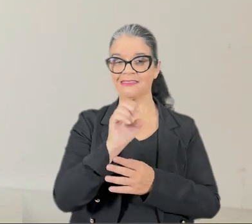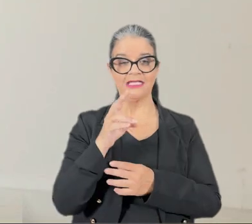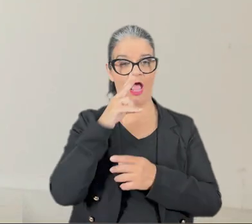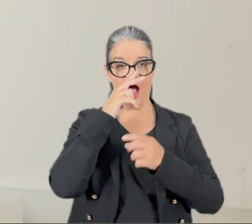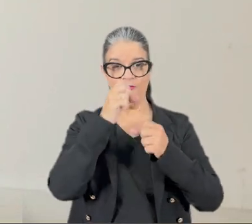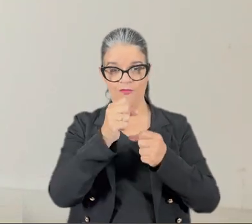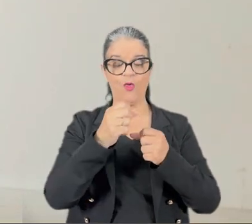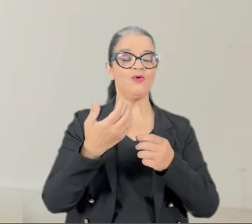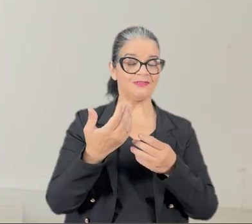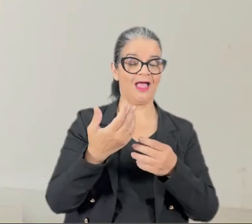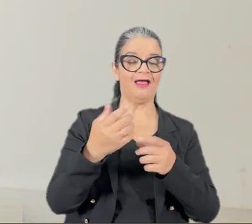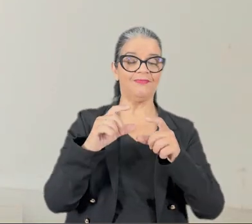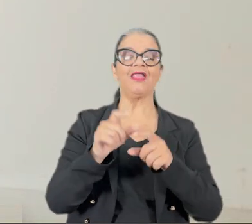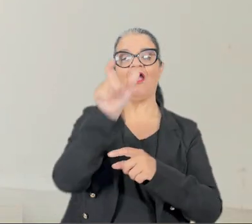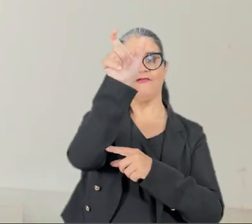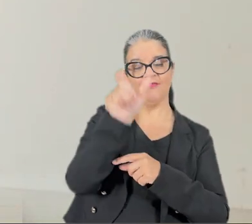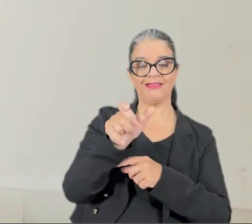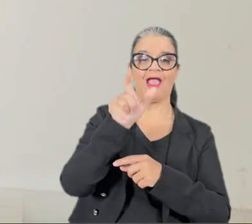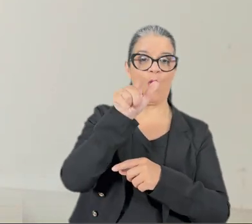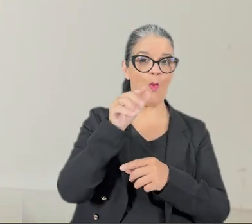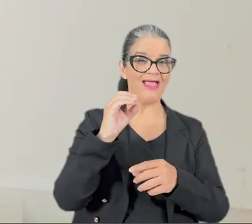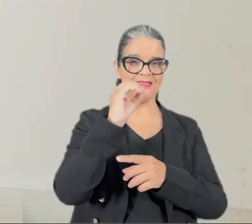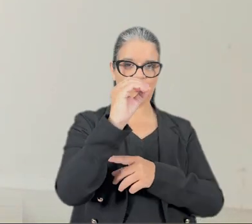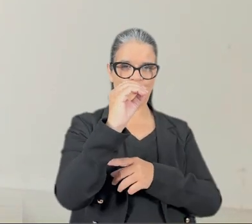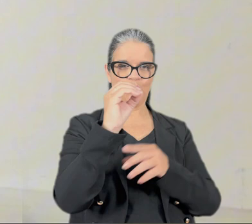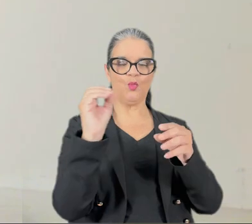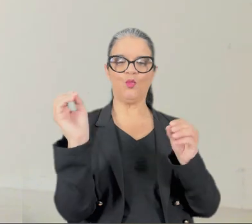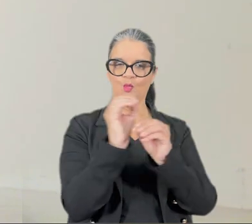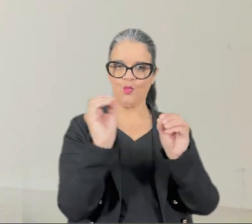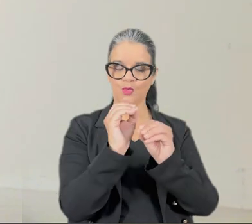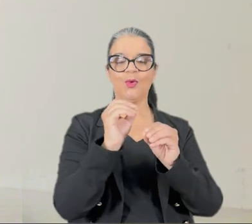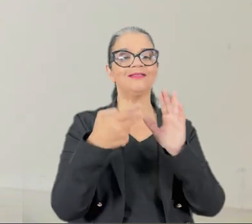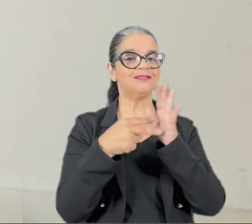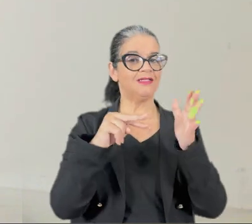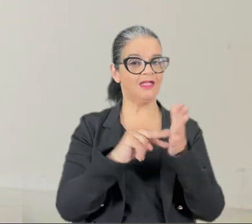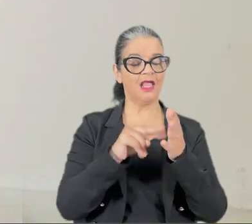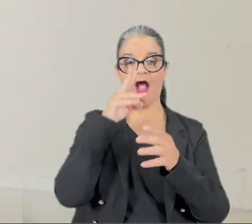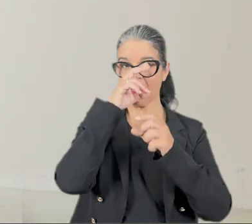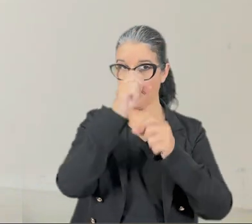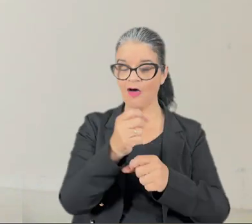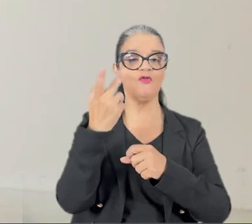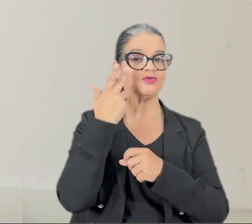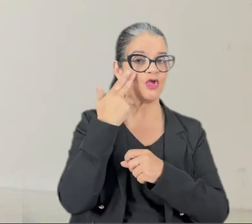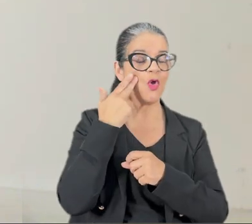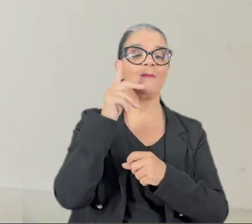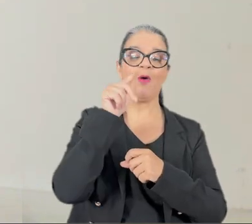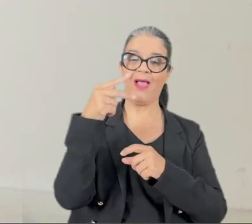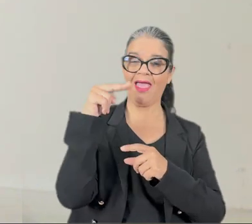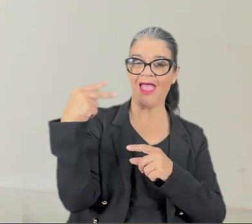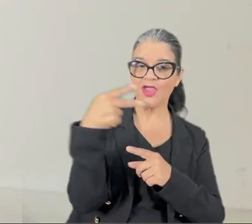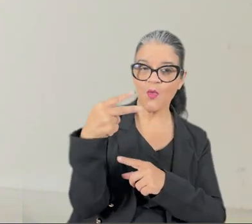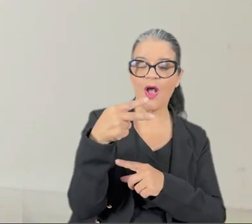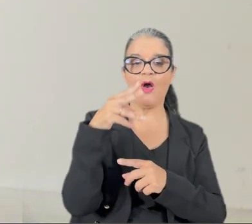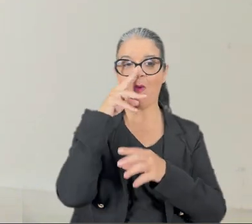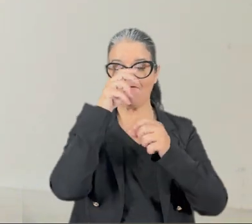se a força resultante na vertical é nula, isso significa que a força normal é igual